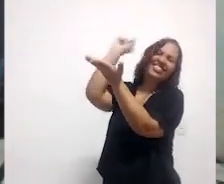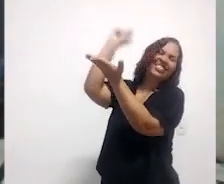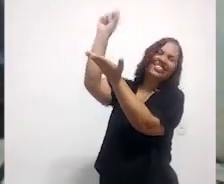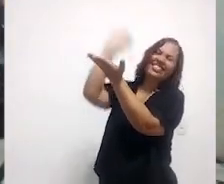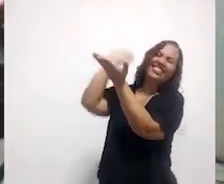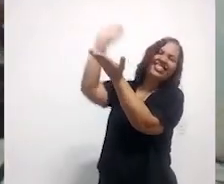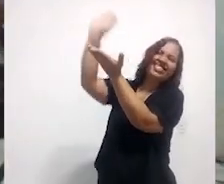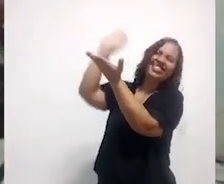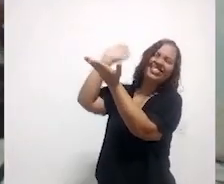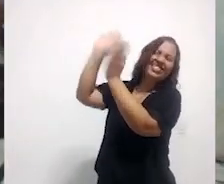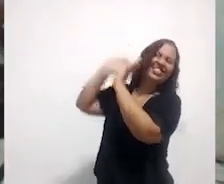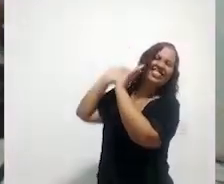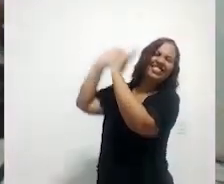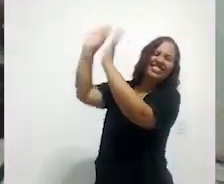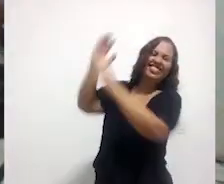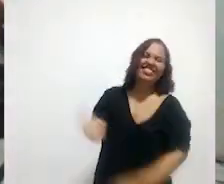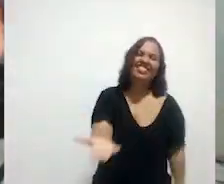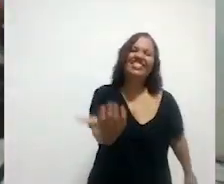coração.